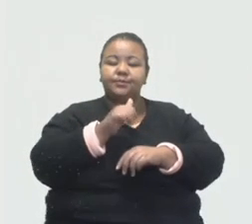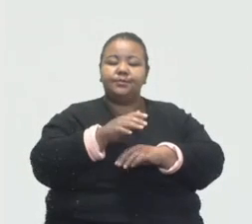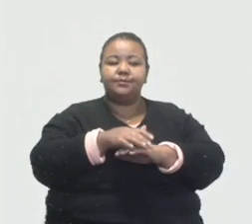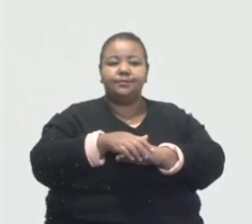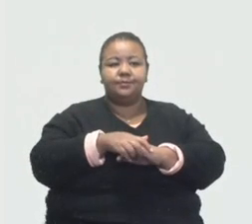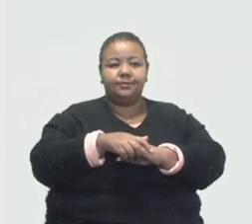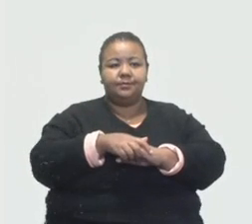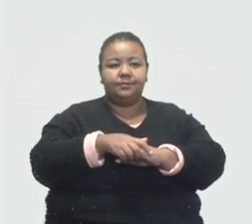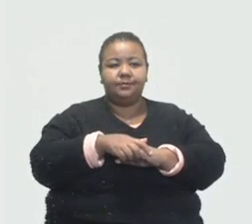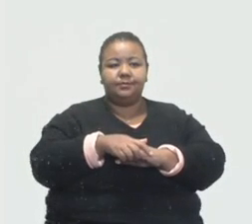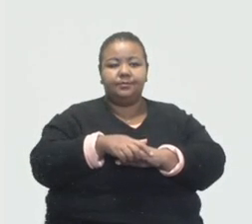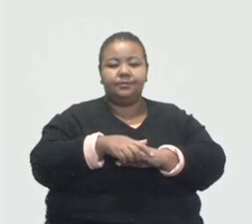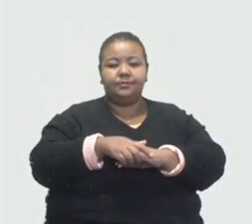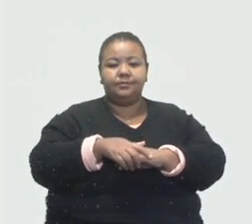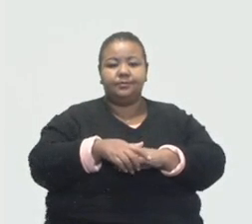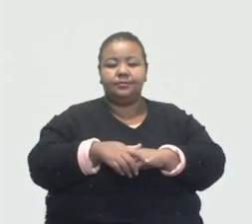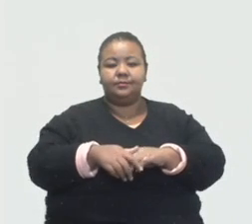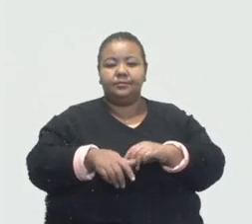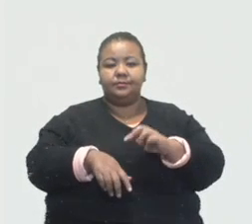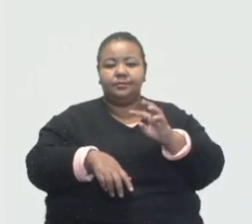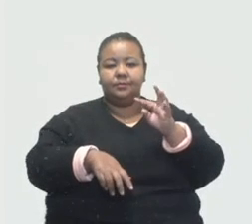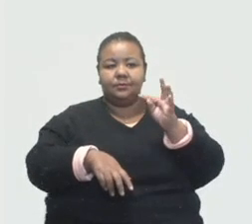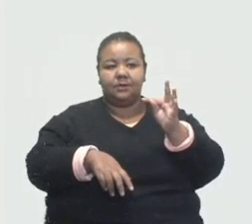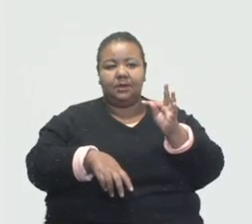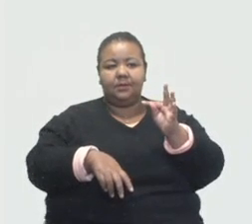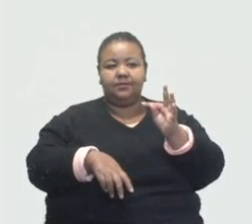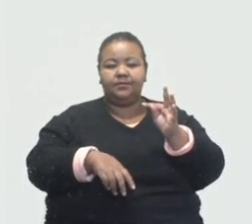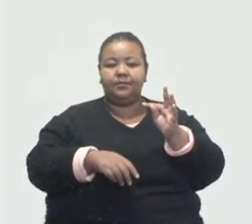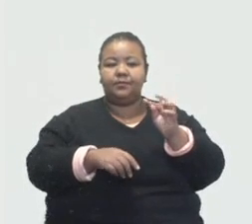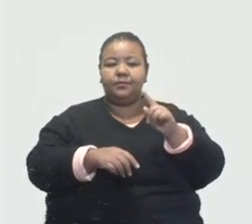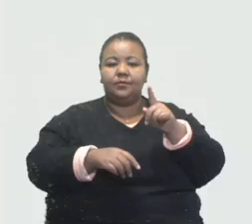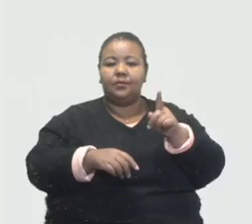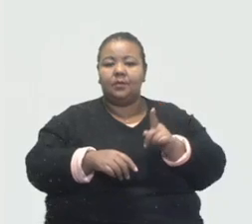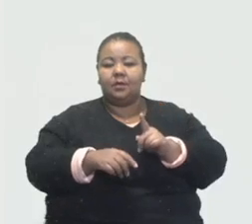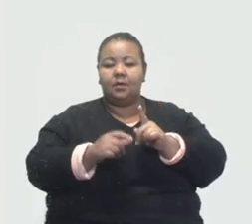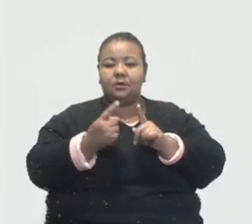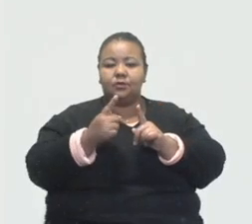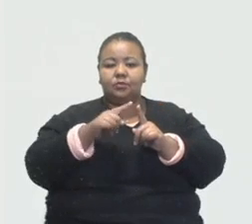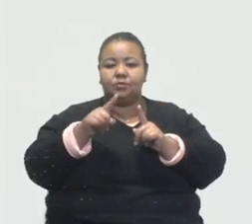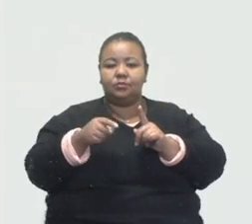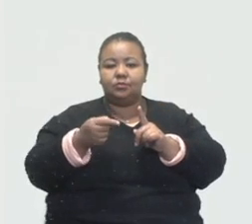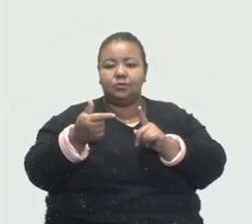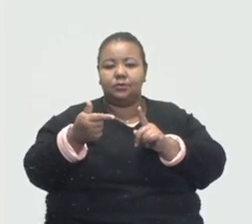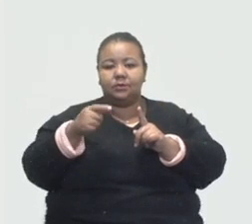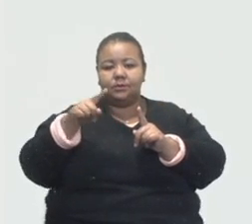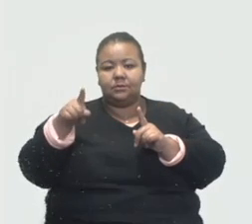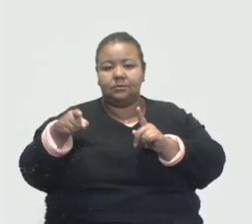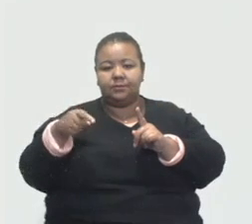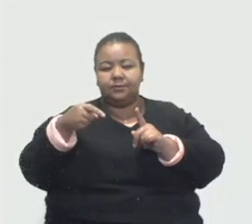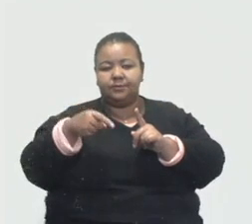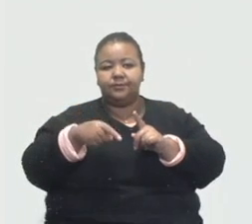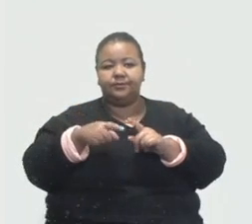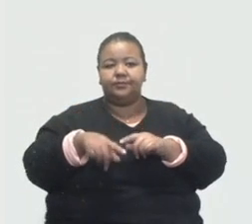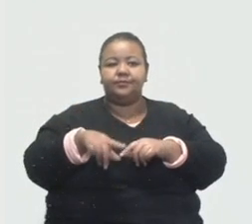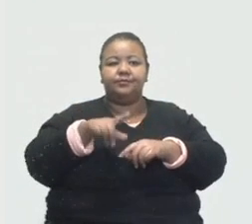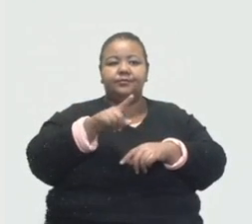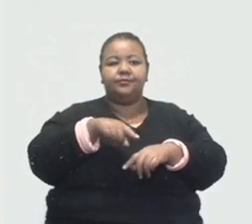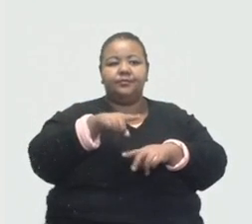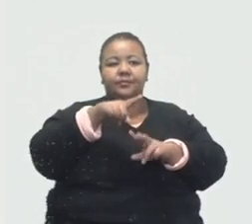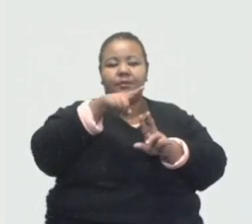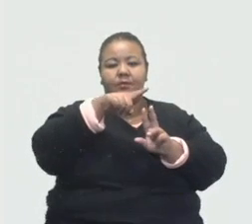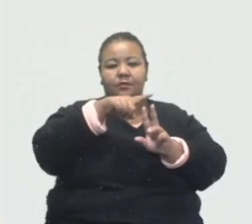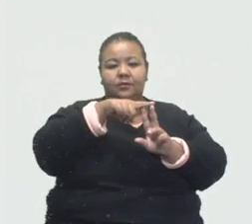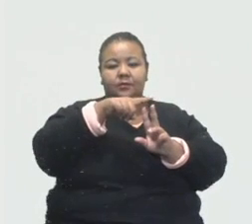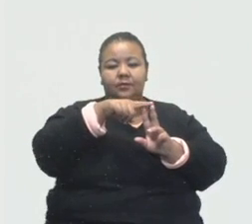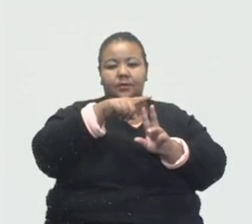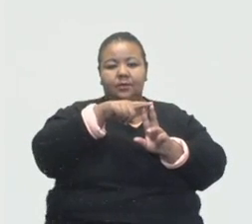exemplo, a transformação de 1 e 2. Então, nós temos aqui que o nosso vetor V,